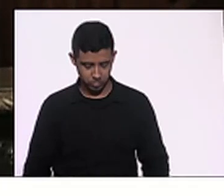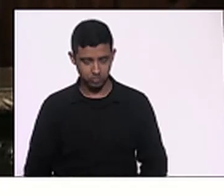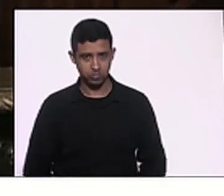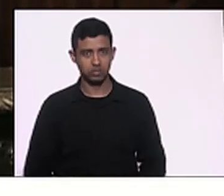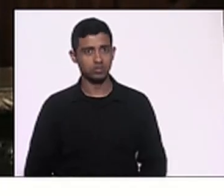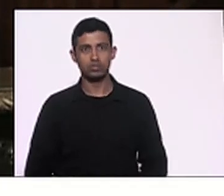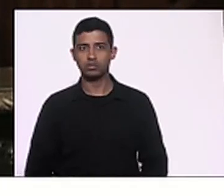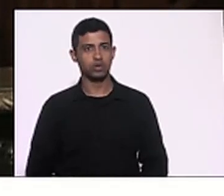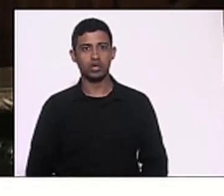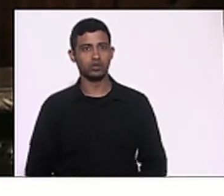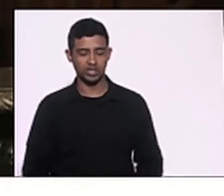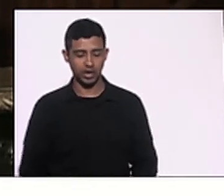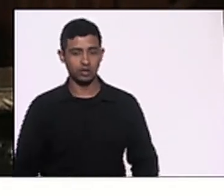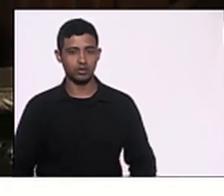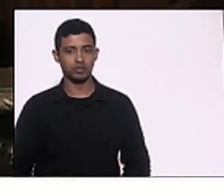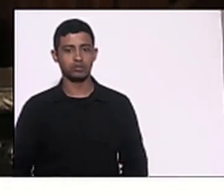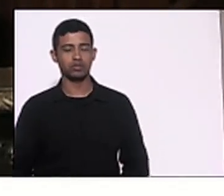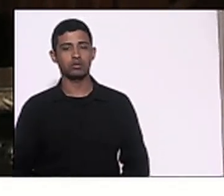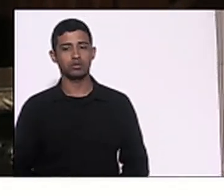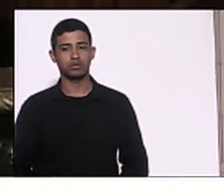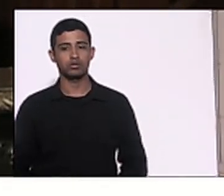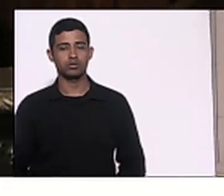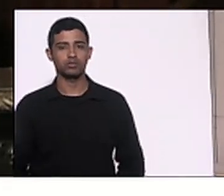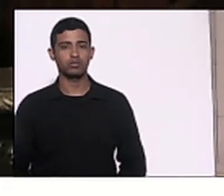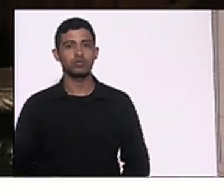Mota se dirigiu por escrito